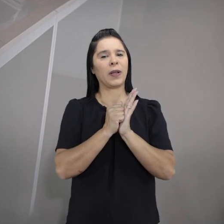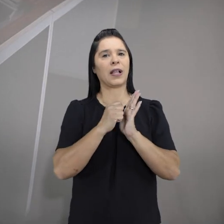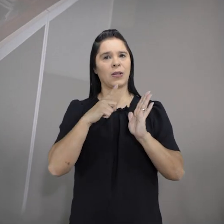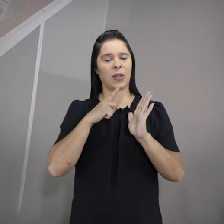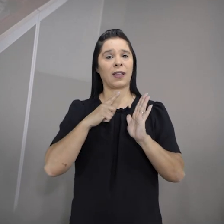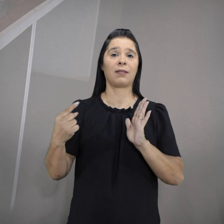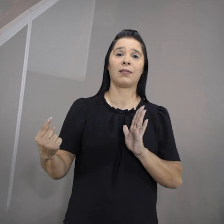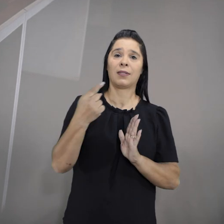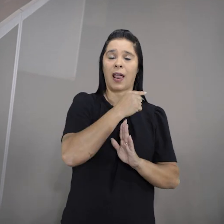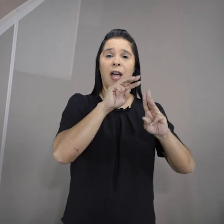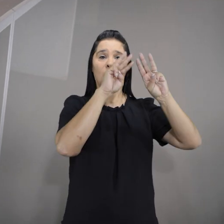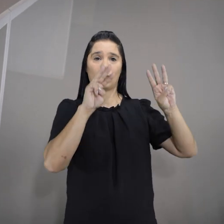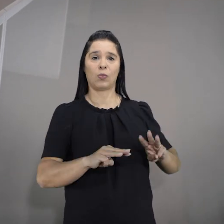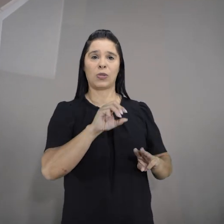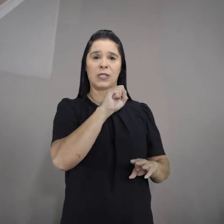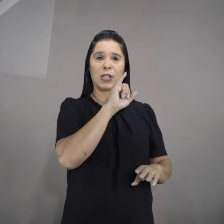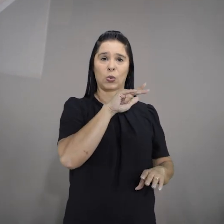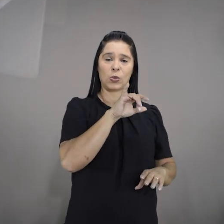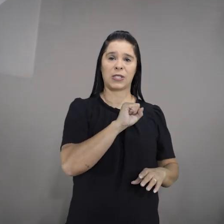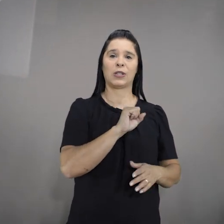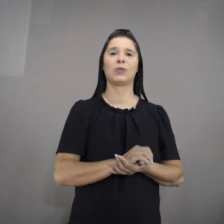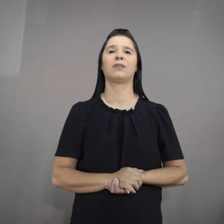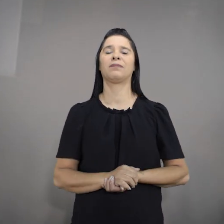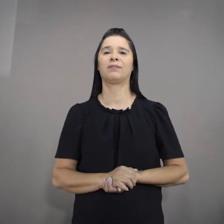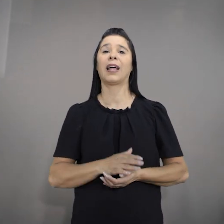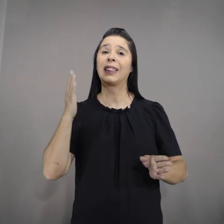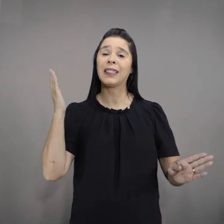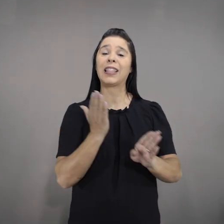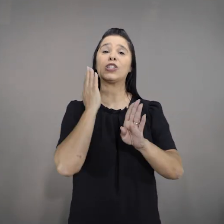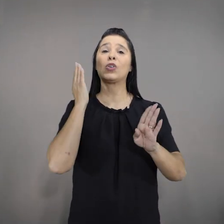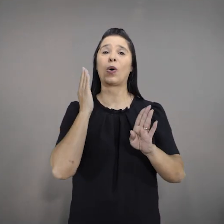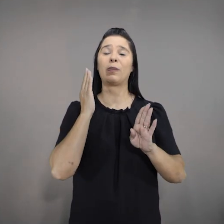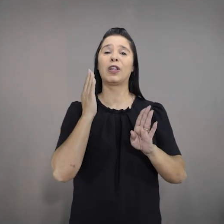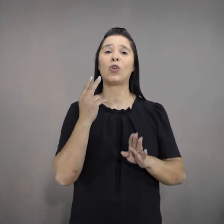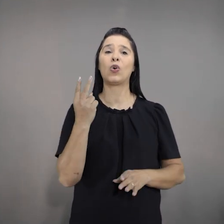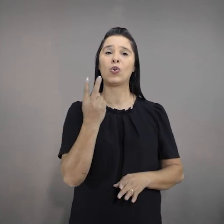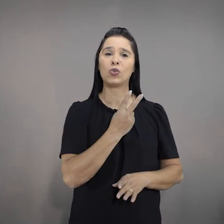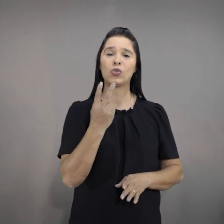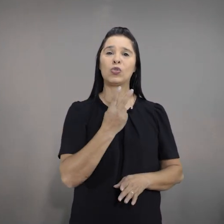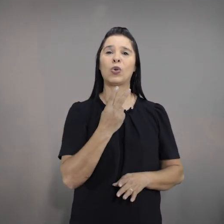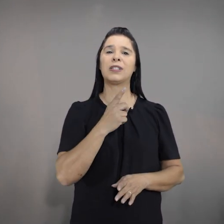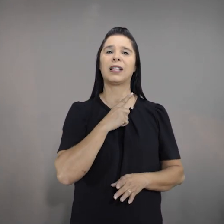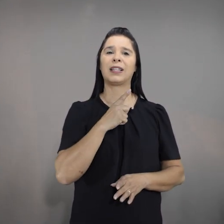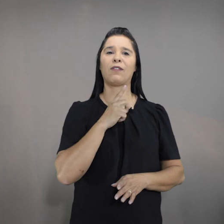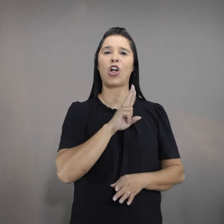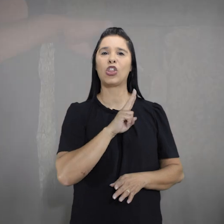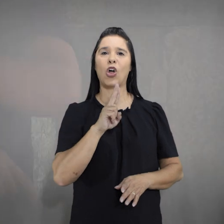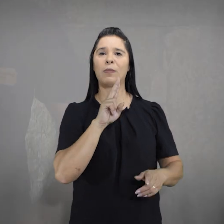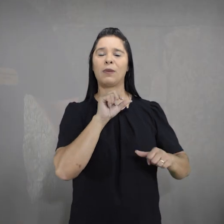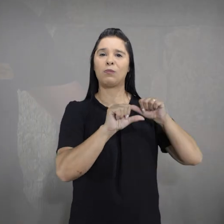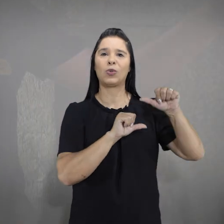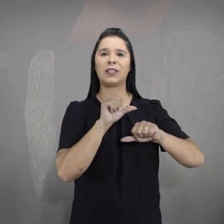que hoje está lá no Museu dos Sinos, aqui na igreja, descobriram que os dois estavam sendo chamados de nome